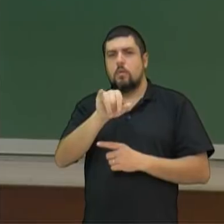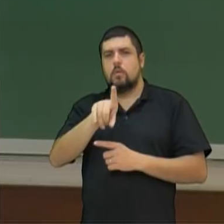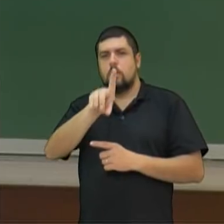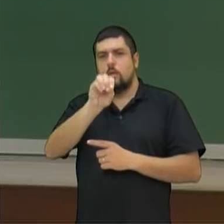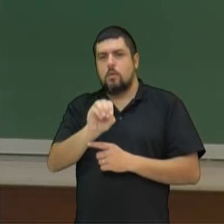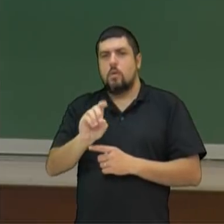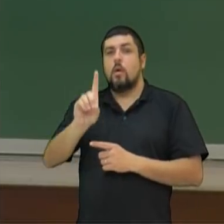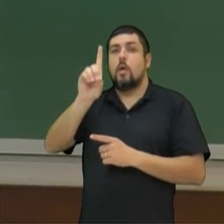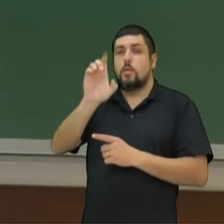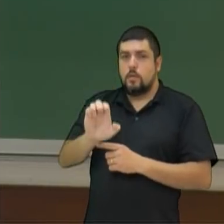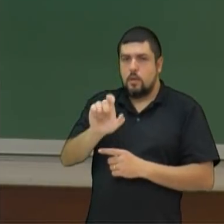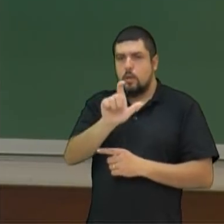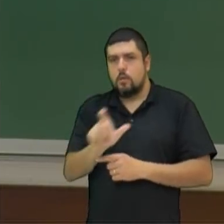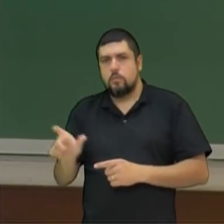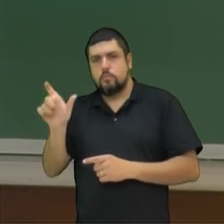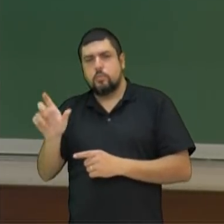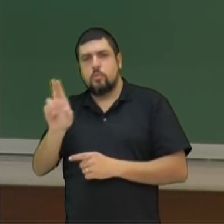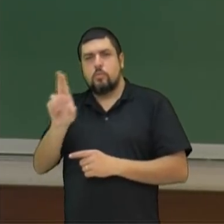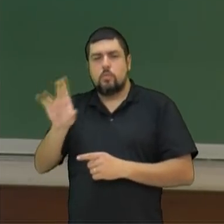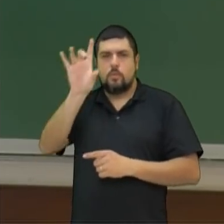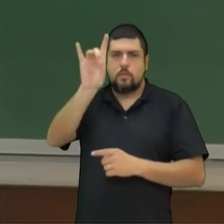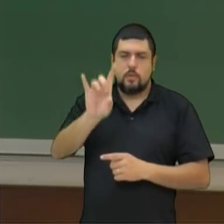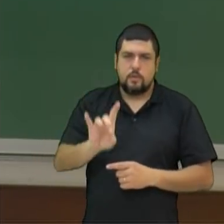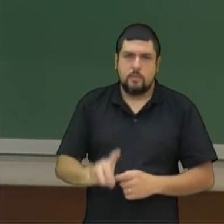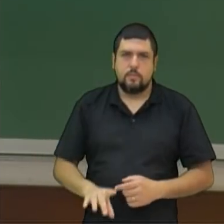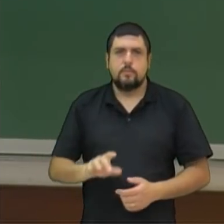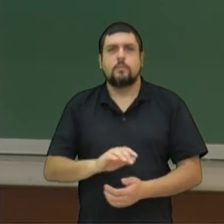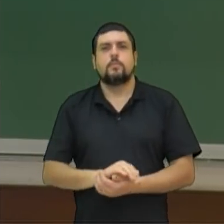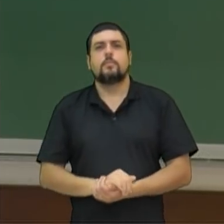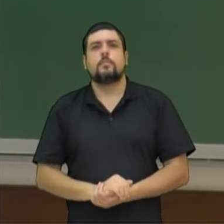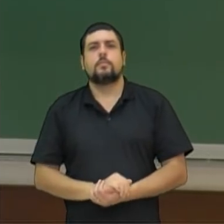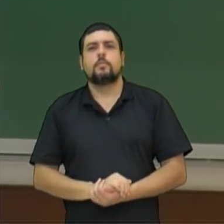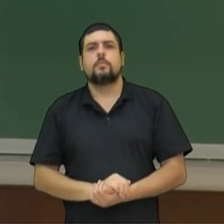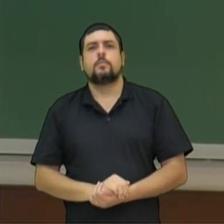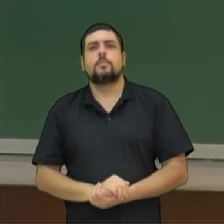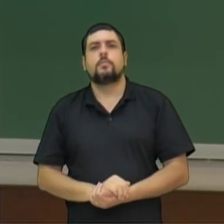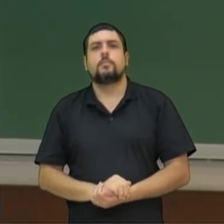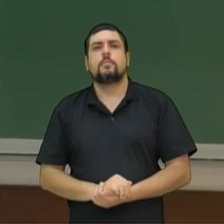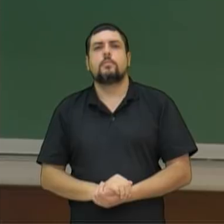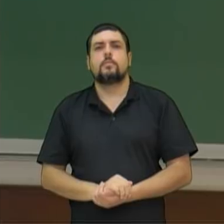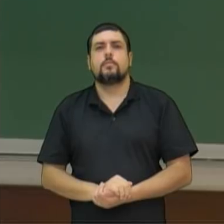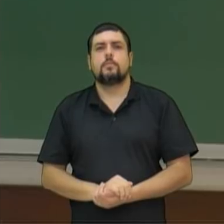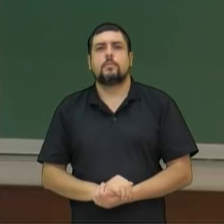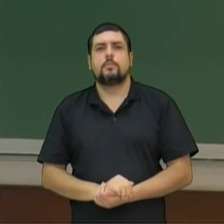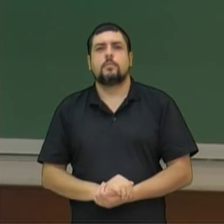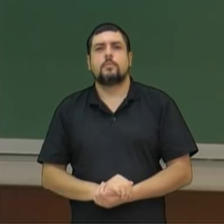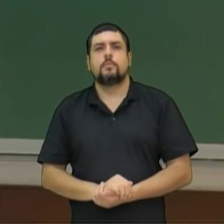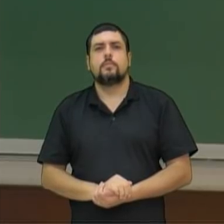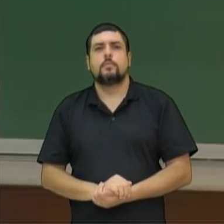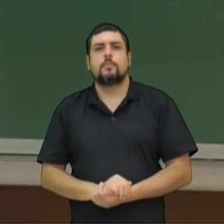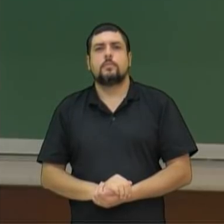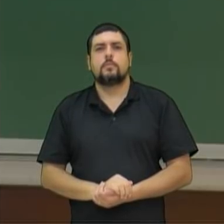cálcio, hidróxido de alumínio e hidróxido de lítio. Maravilha?